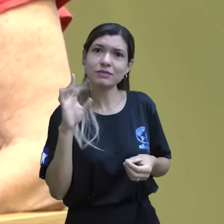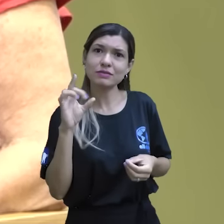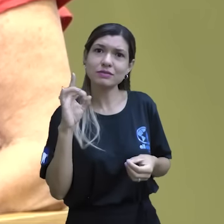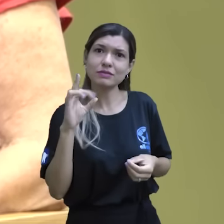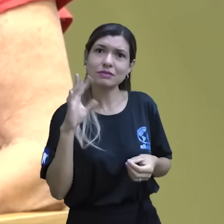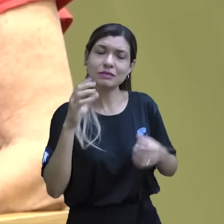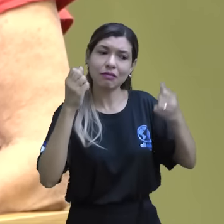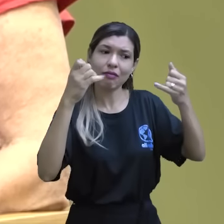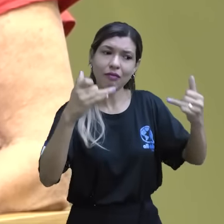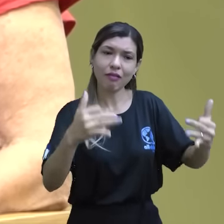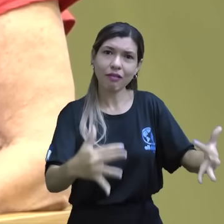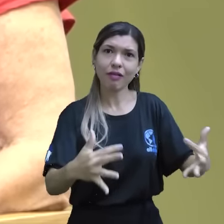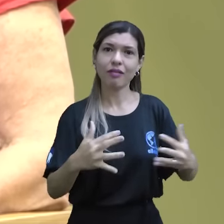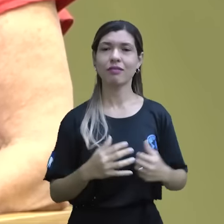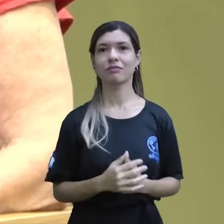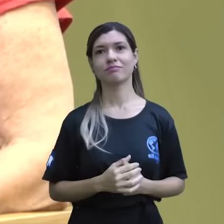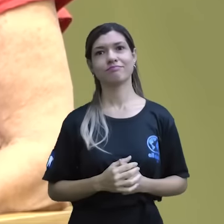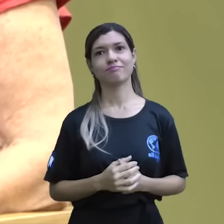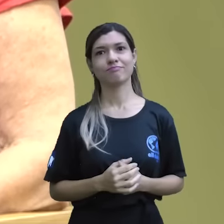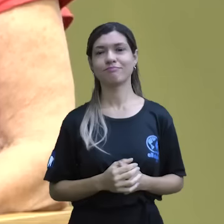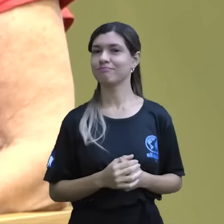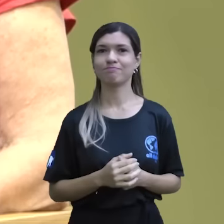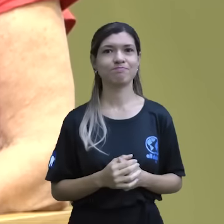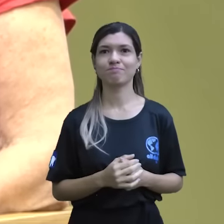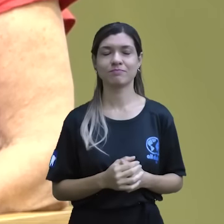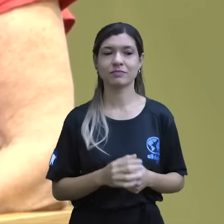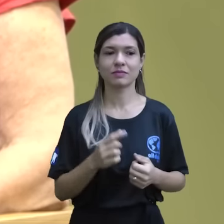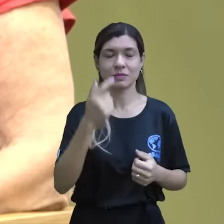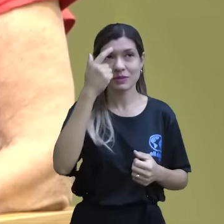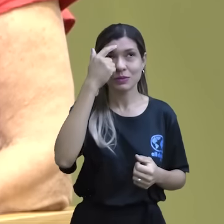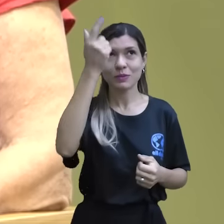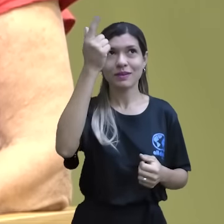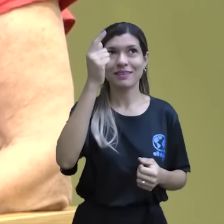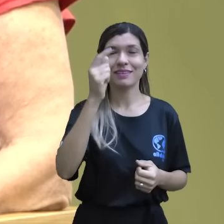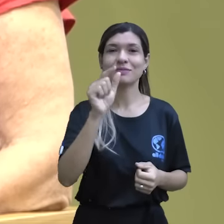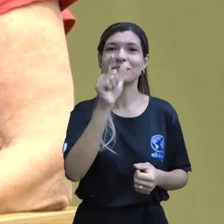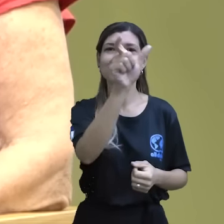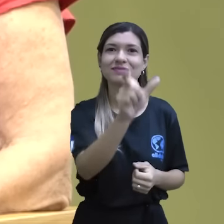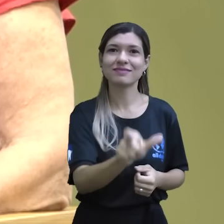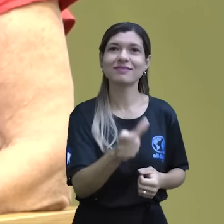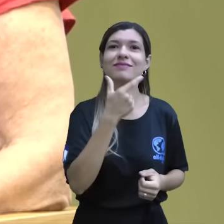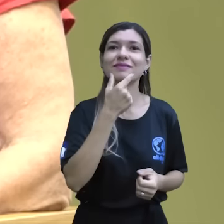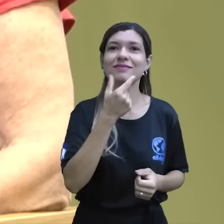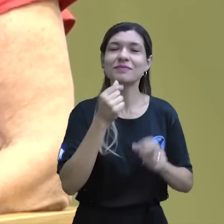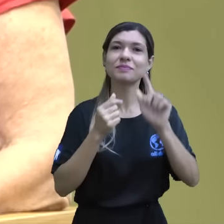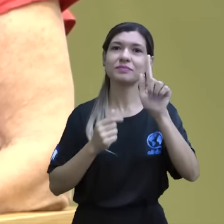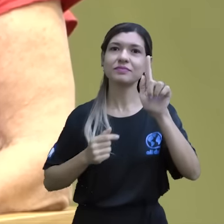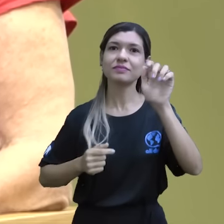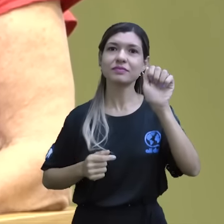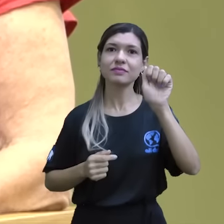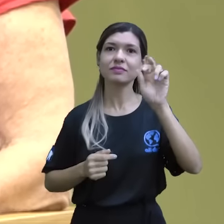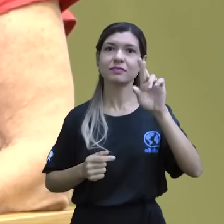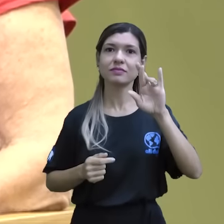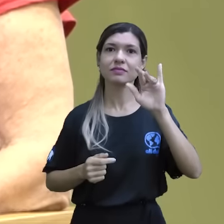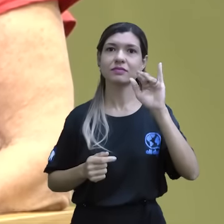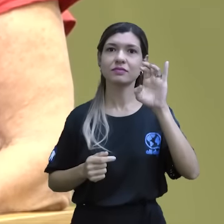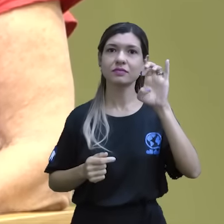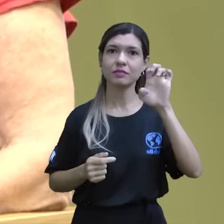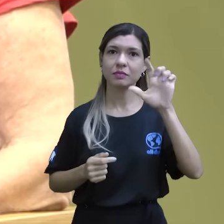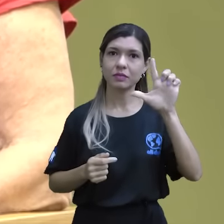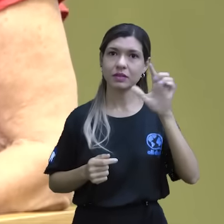mestrado, trabalhado no Lima, estava no doutorado. E aí teve um episódio muito